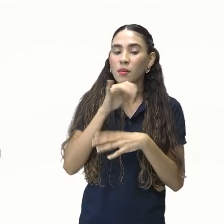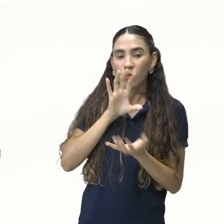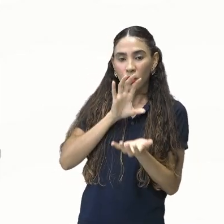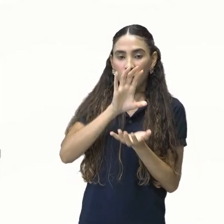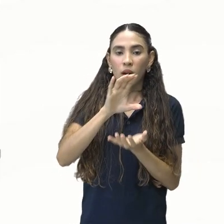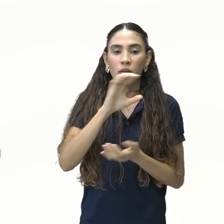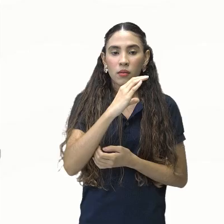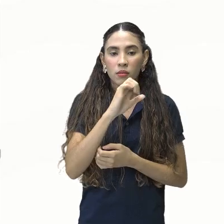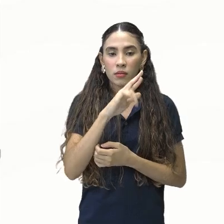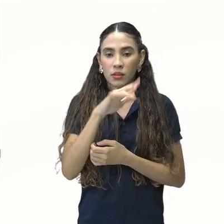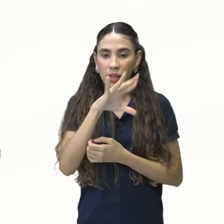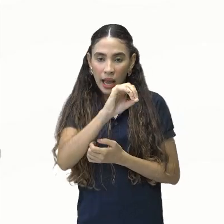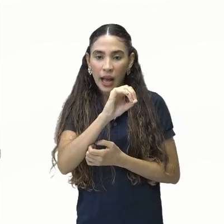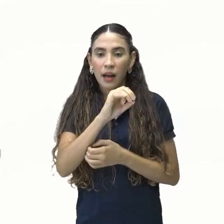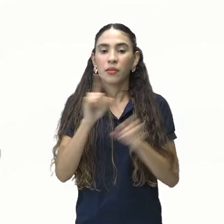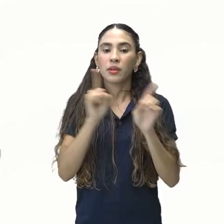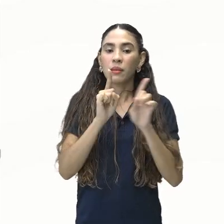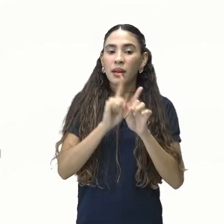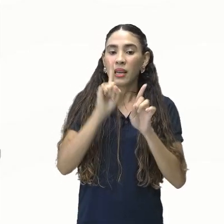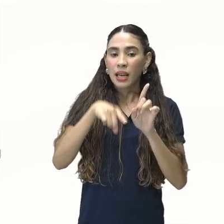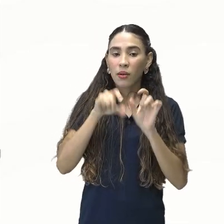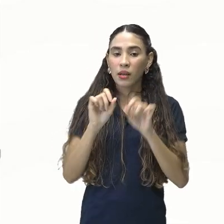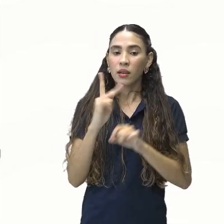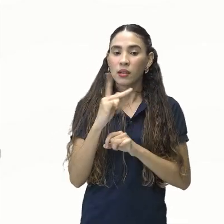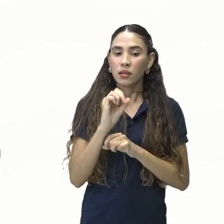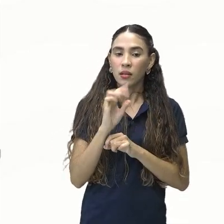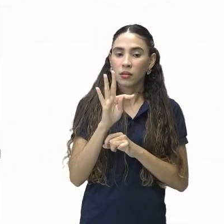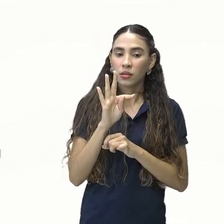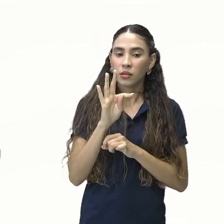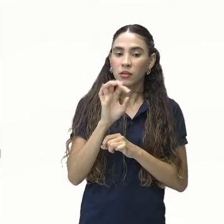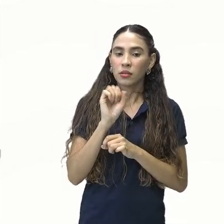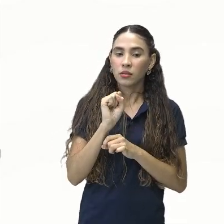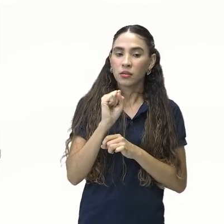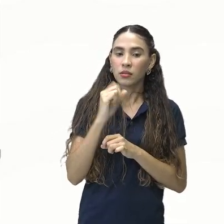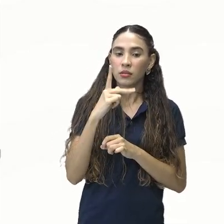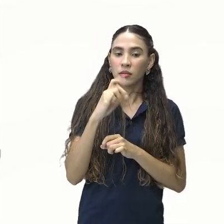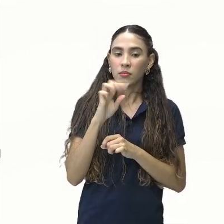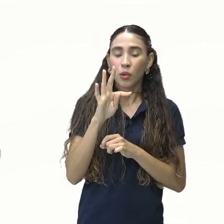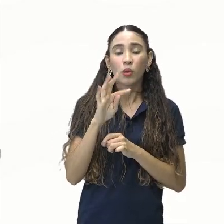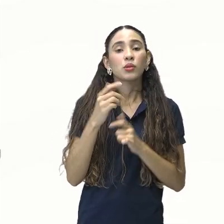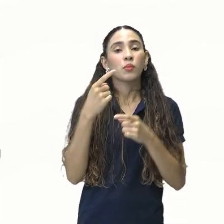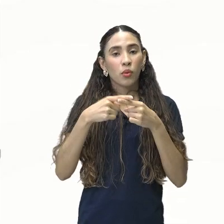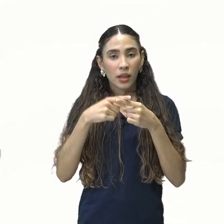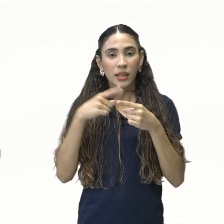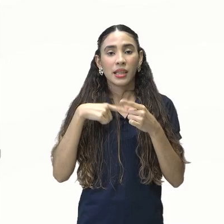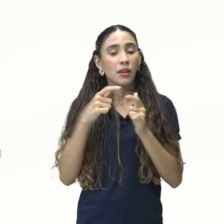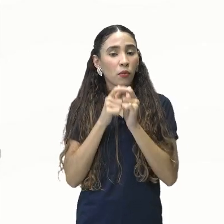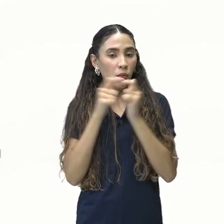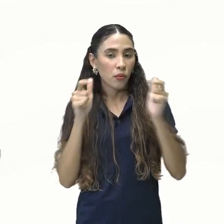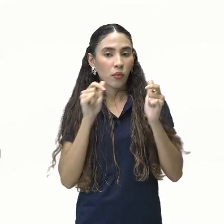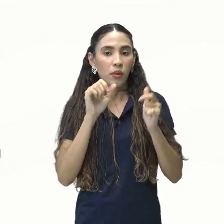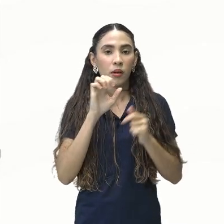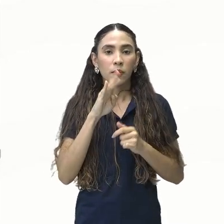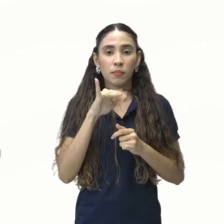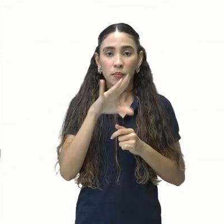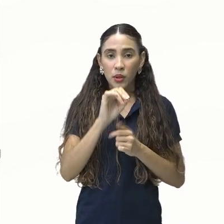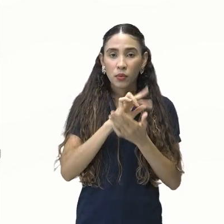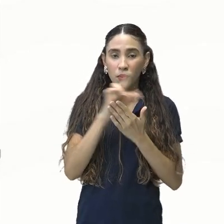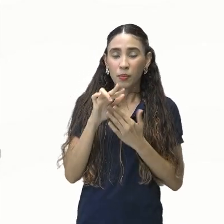localizado o Cerrado, foi considerado um hotspot, porque a gente tem uma alta biodiversidade, porém que